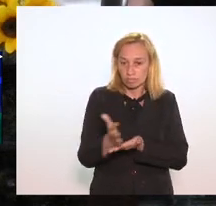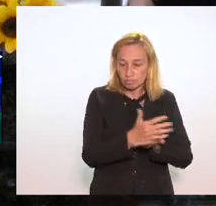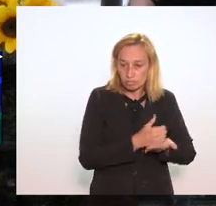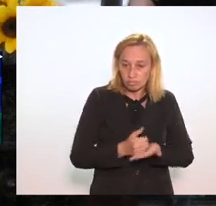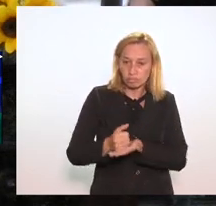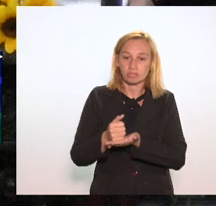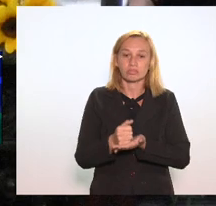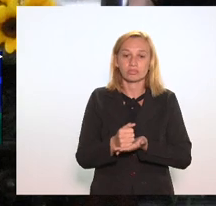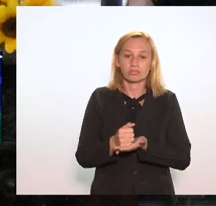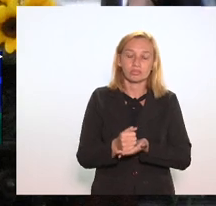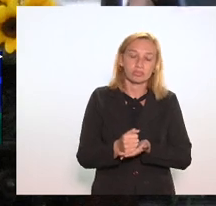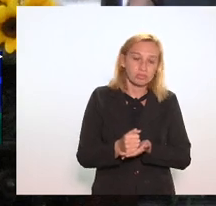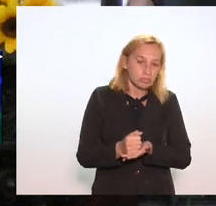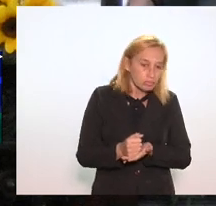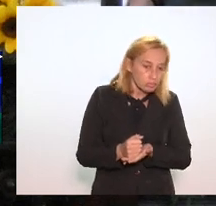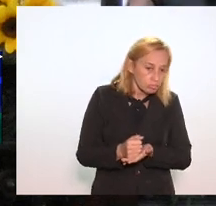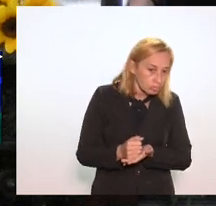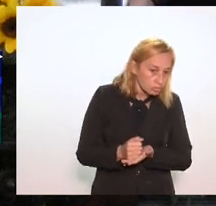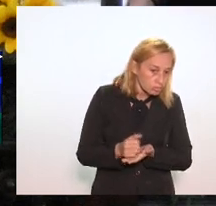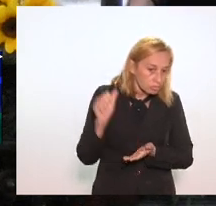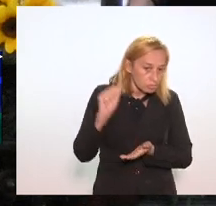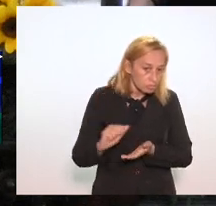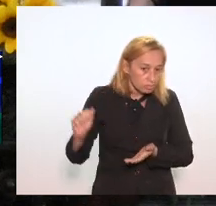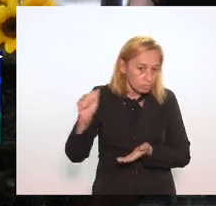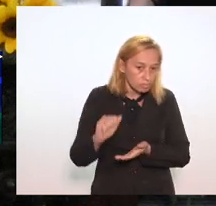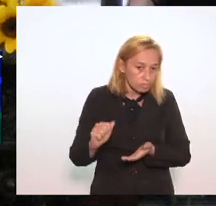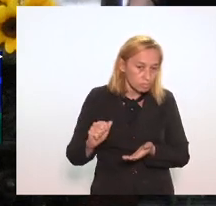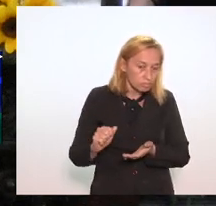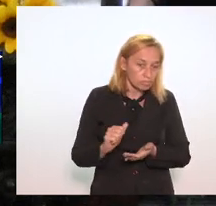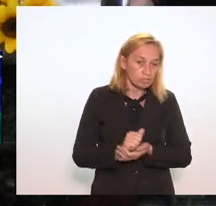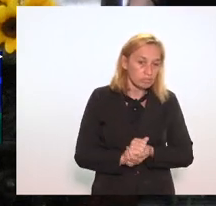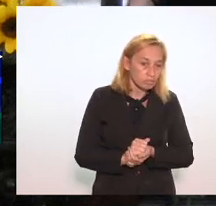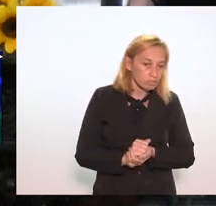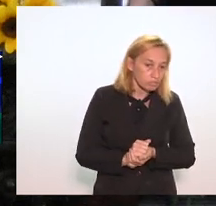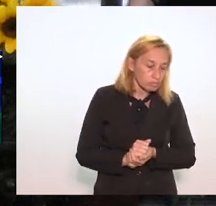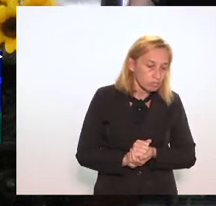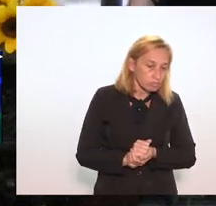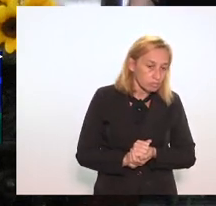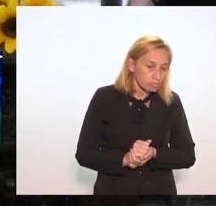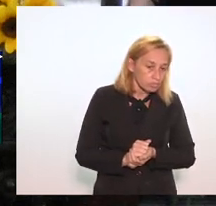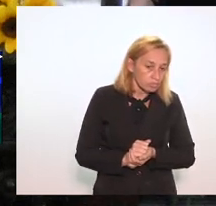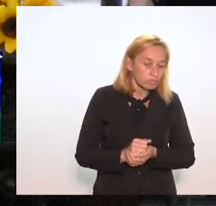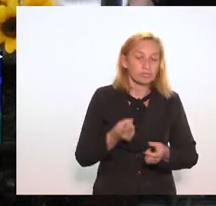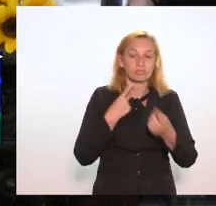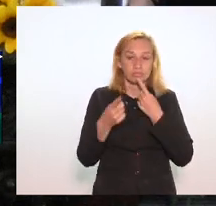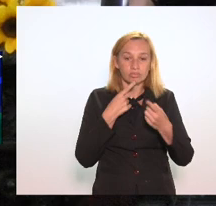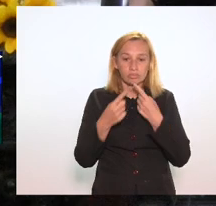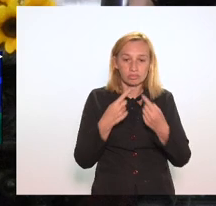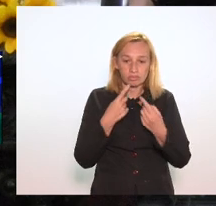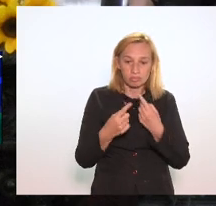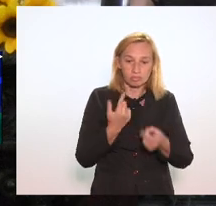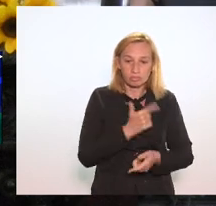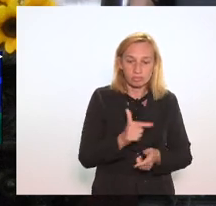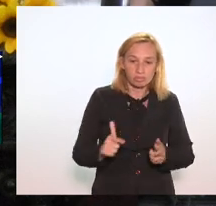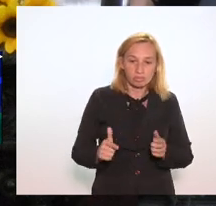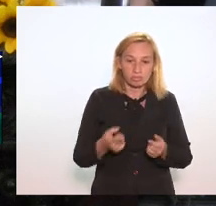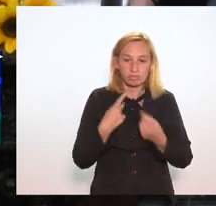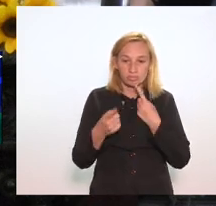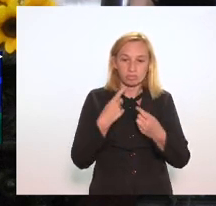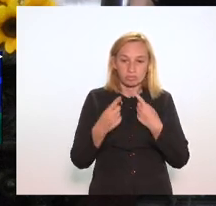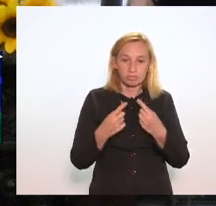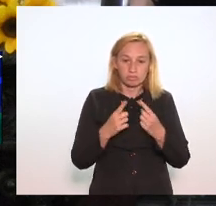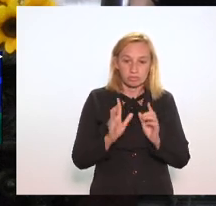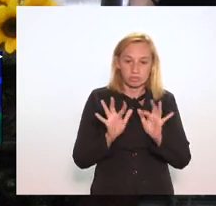Distribuição ecad para associações Fundações e entidades filantrópicas em discussão de ideias